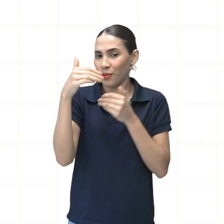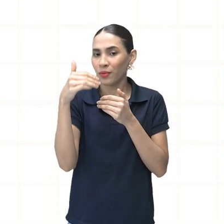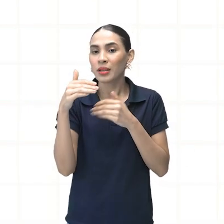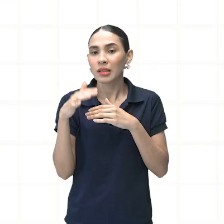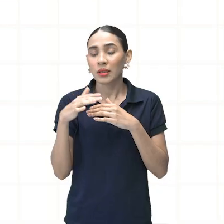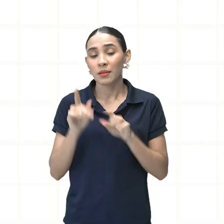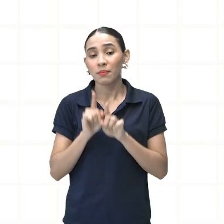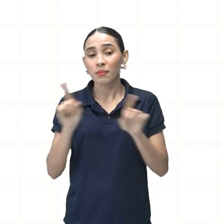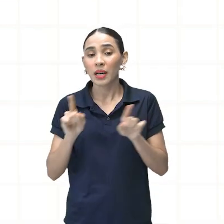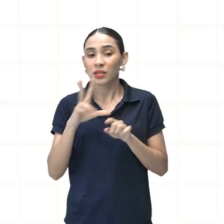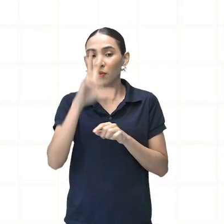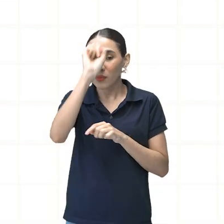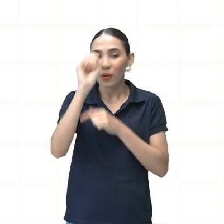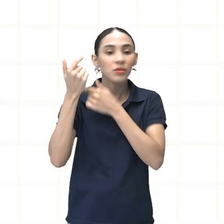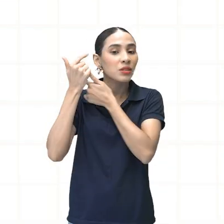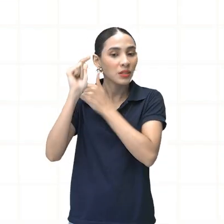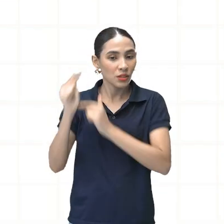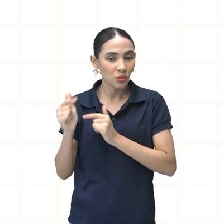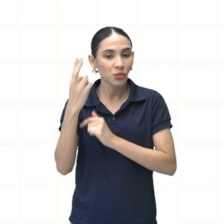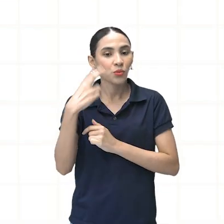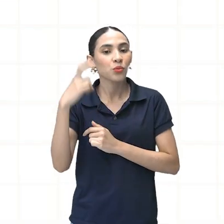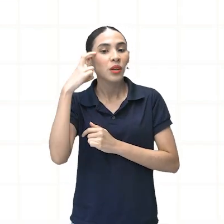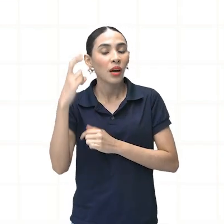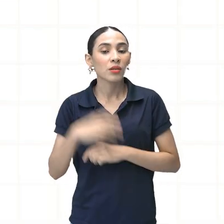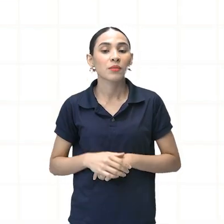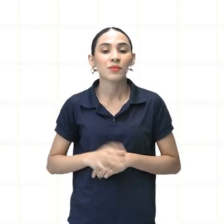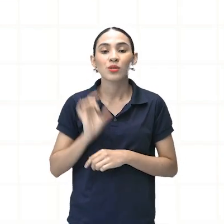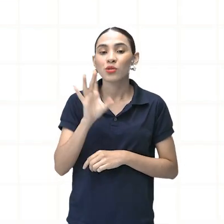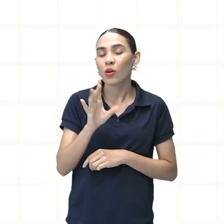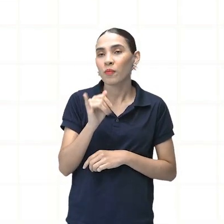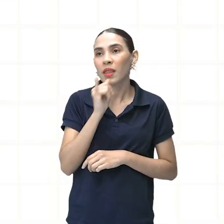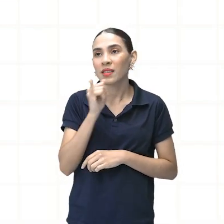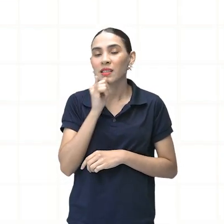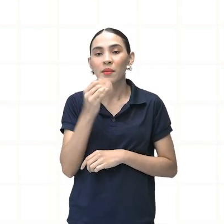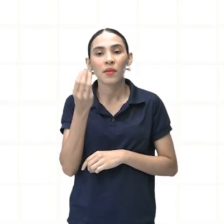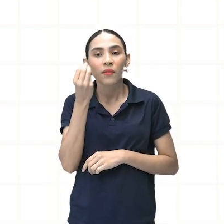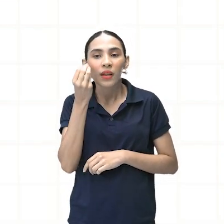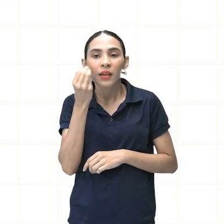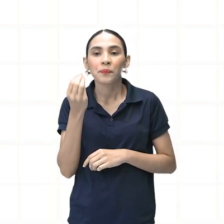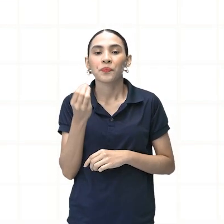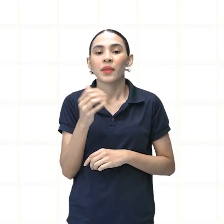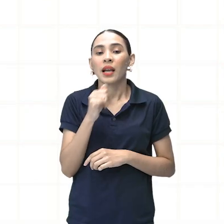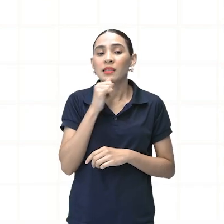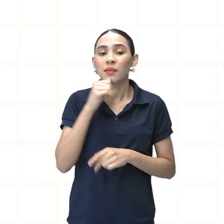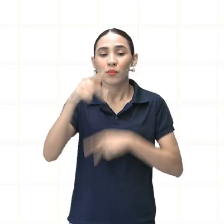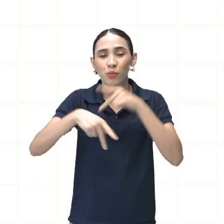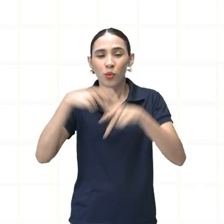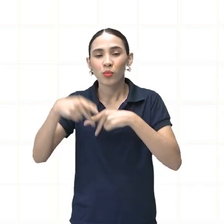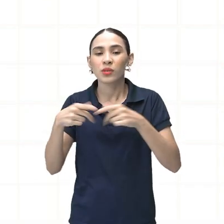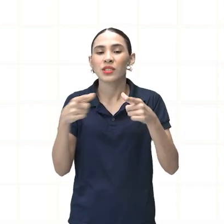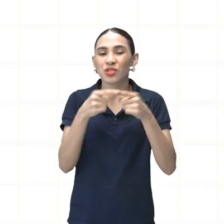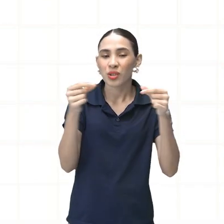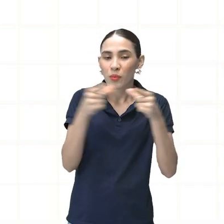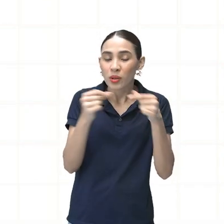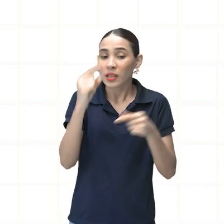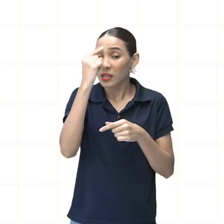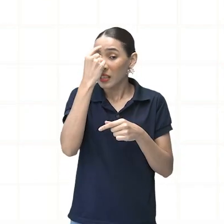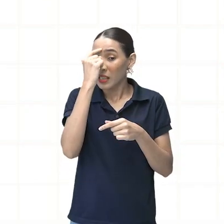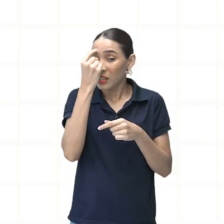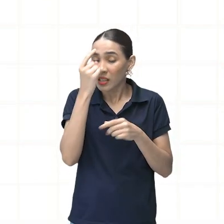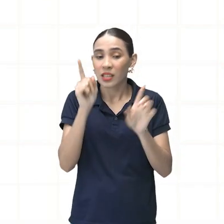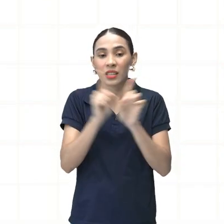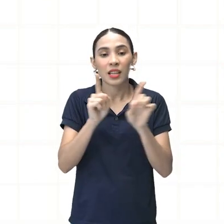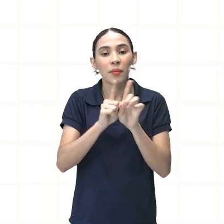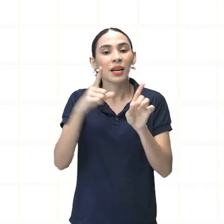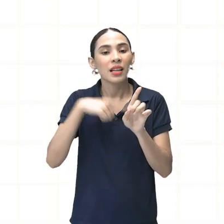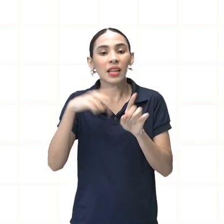né? Fortes tradições culturais, basta a gente verificar, por exemplo, a civilização japonesa, indiana, né?